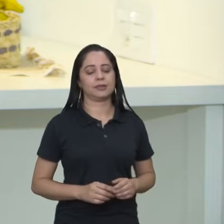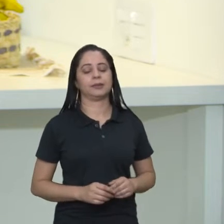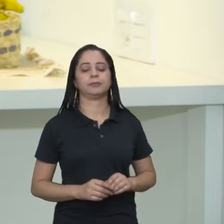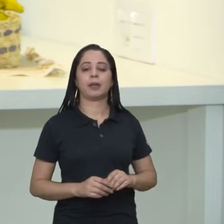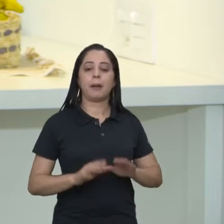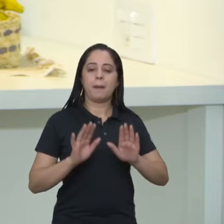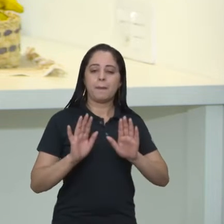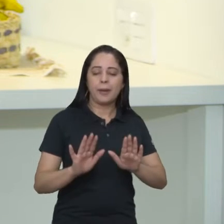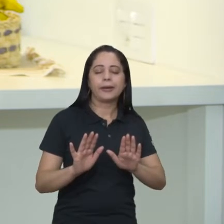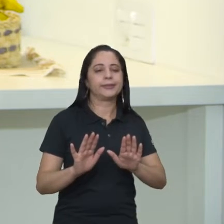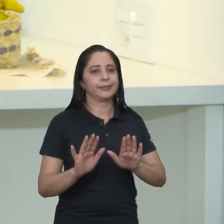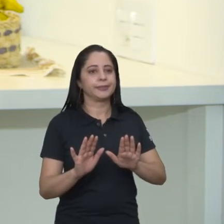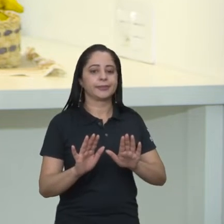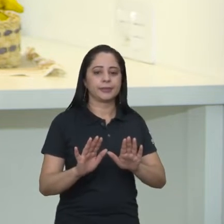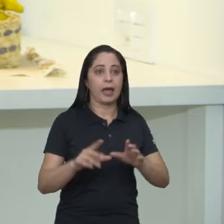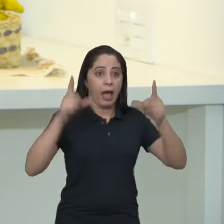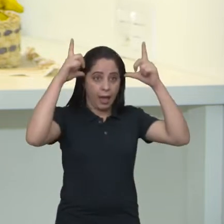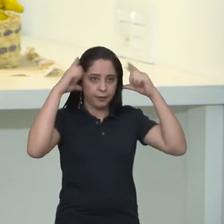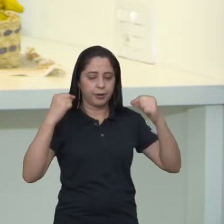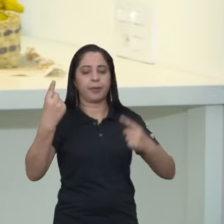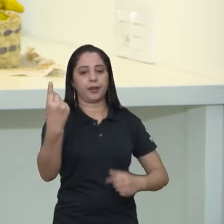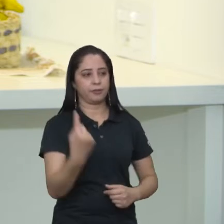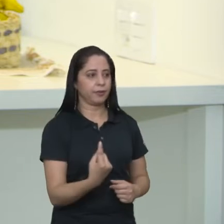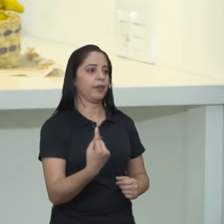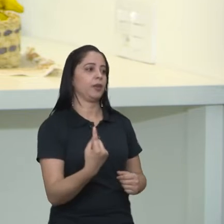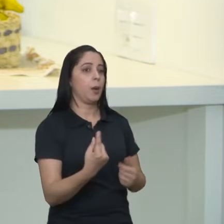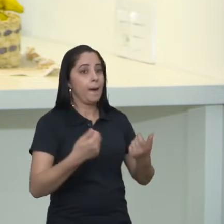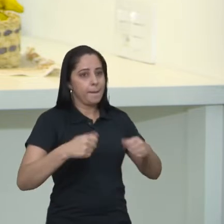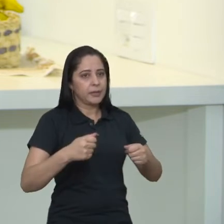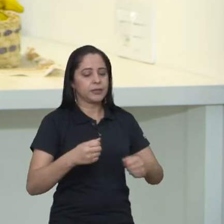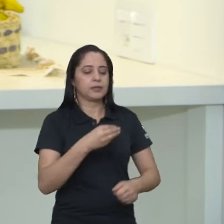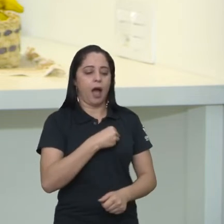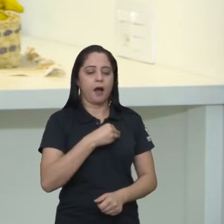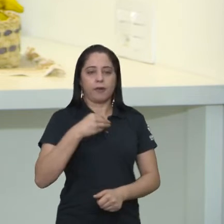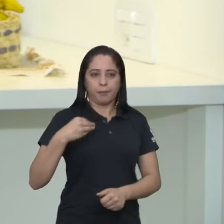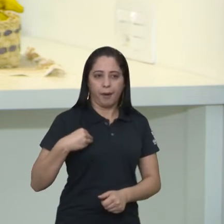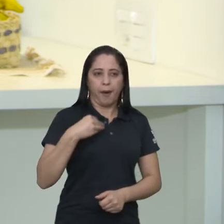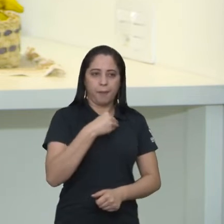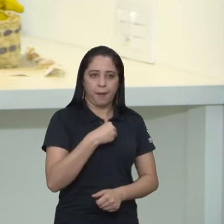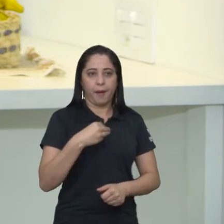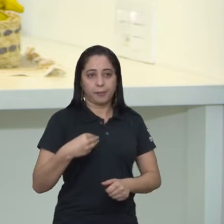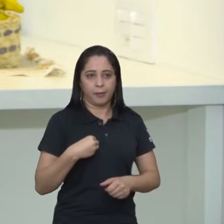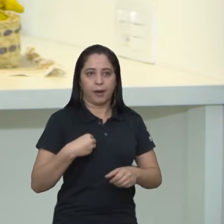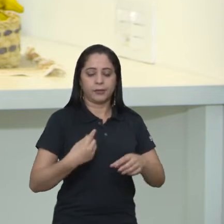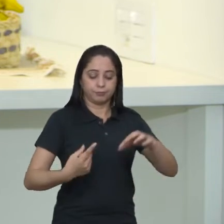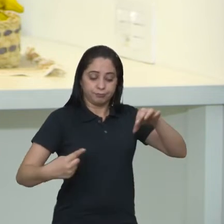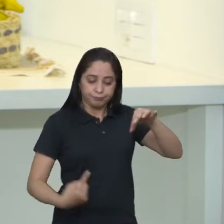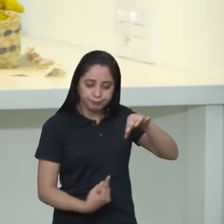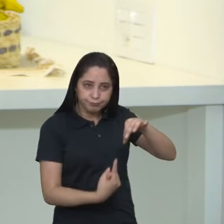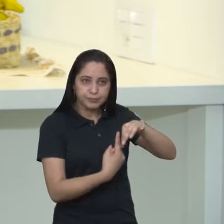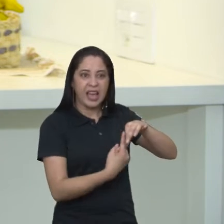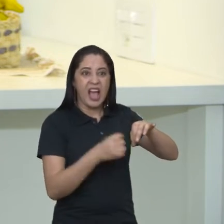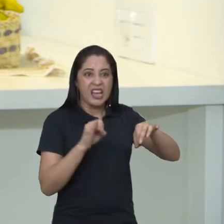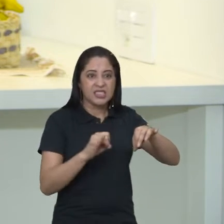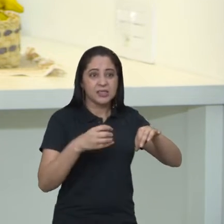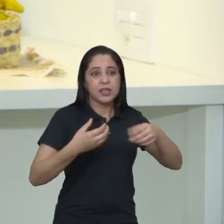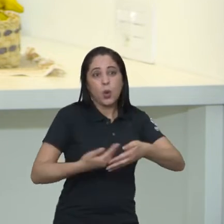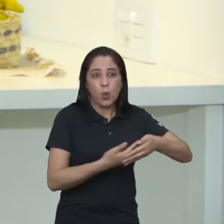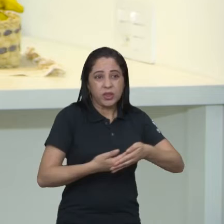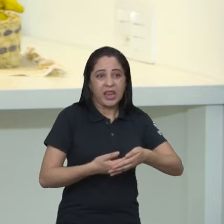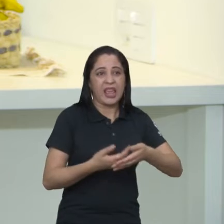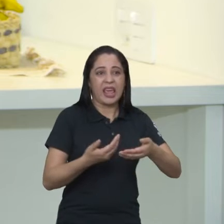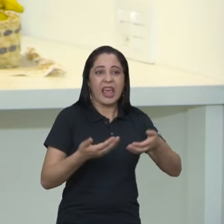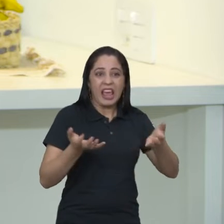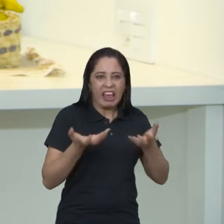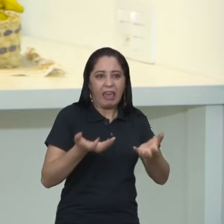nascer. Então, a enfermeira veio, falou que ela tinha que me examinar de qualquer jeito, porque se estivesse nascendo, eu tinha que chamar o